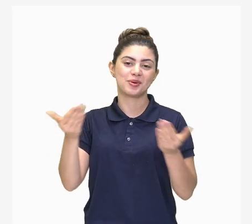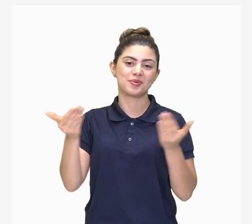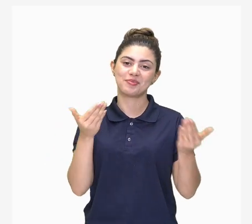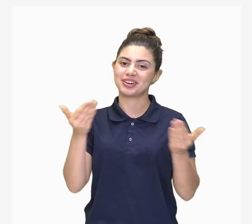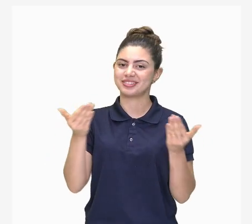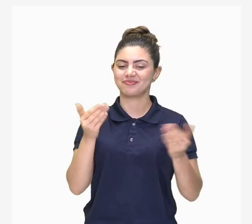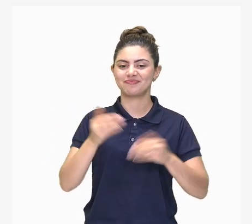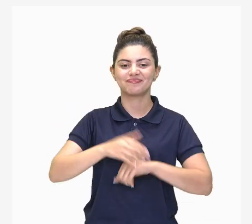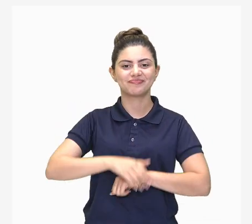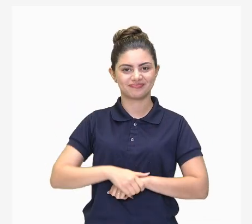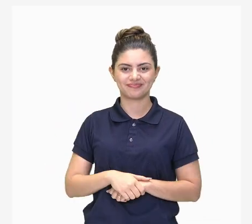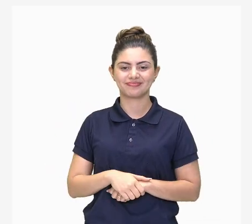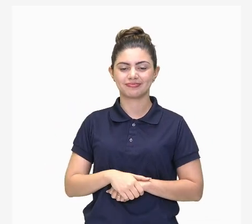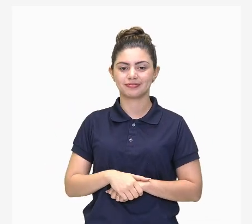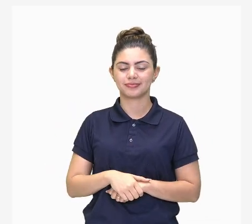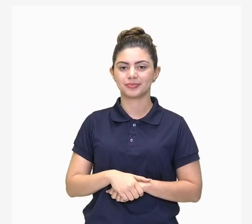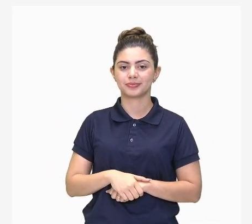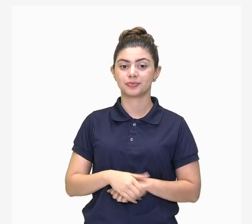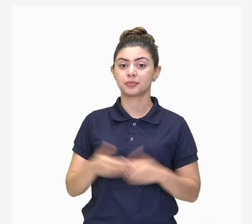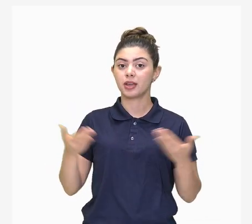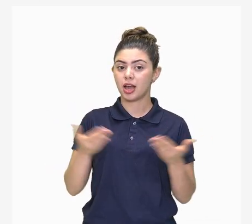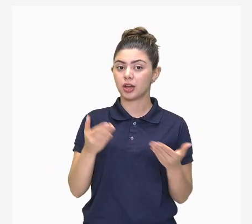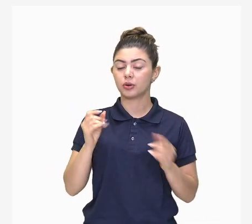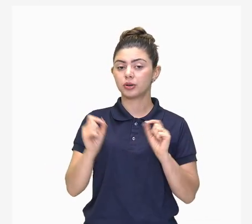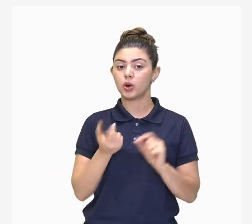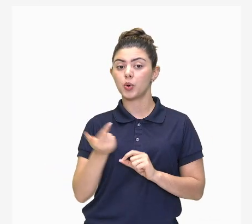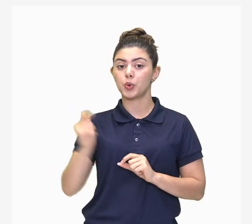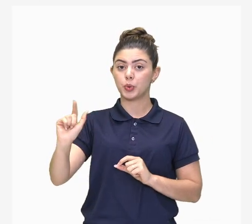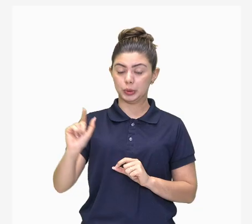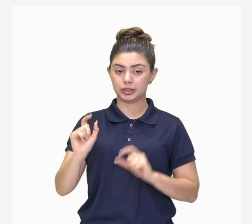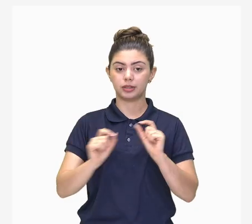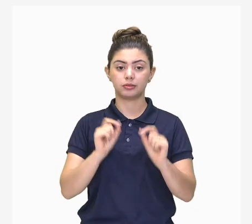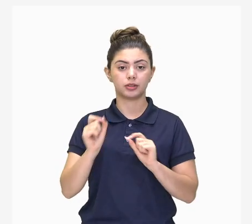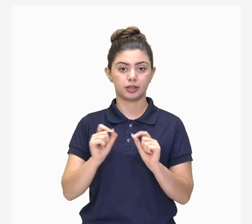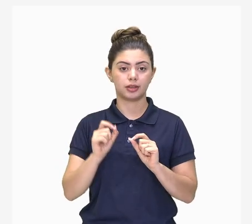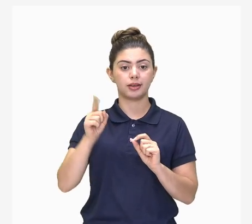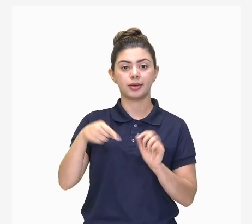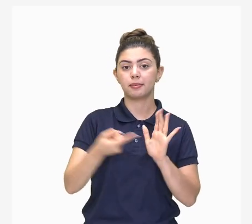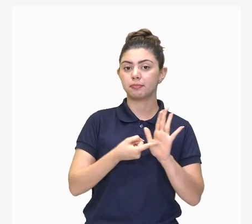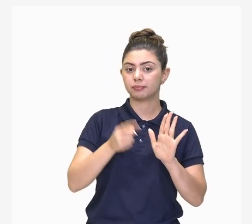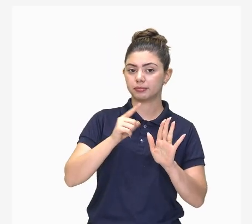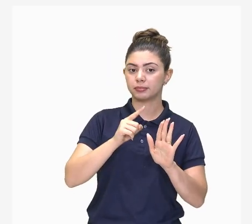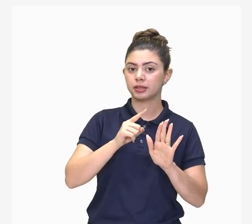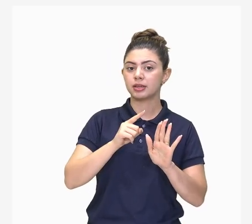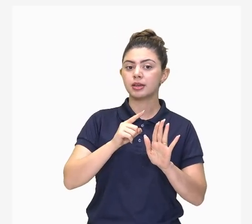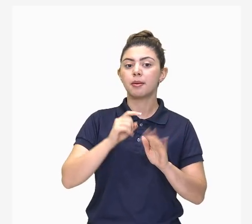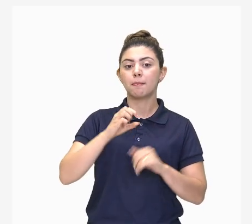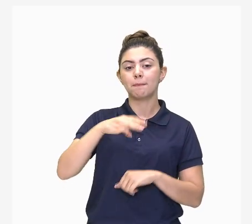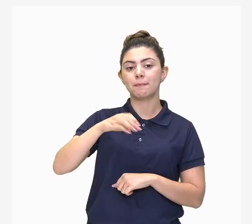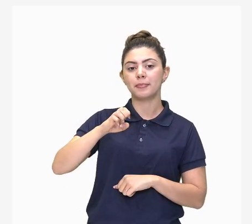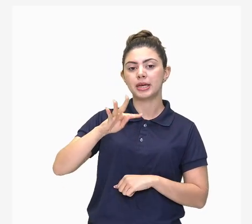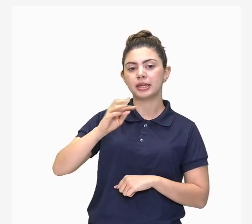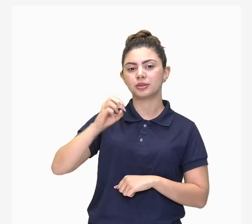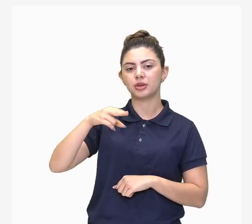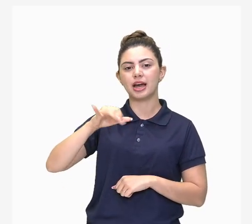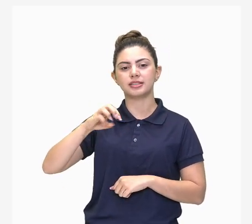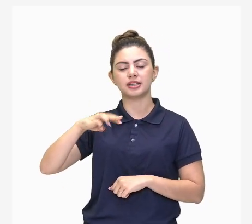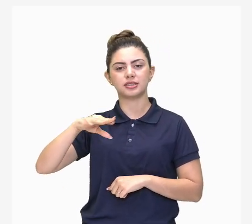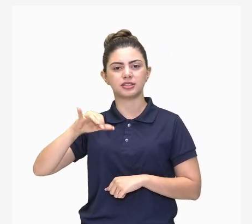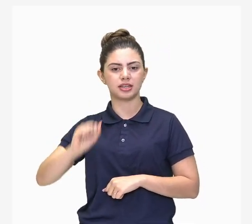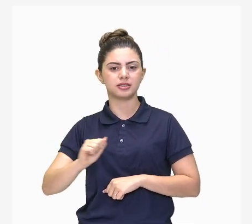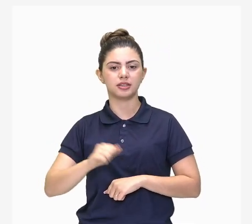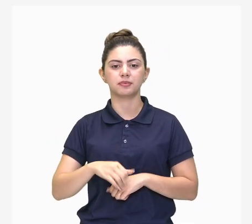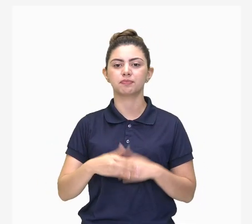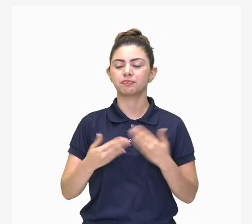comparação. Vamos recapitular metonímia. Minha filha adora Nescau. Ou